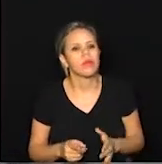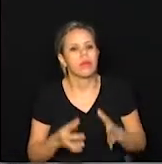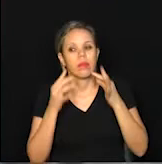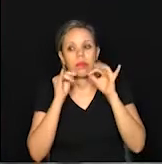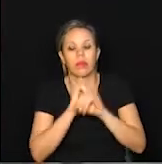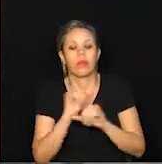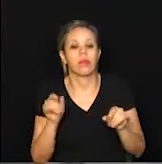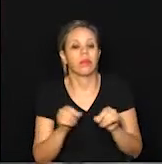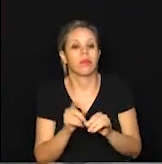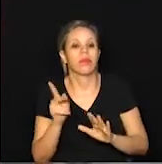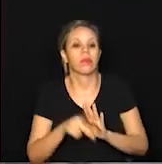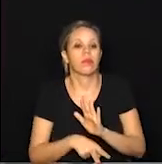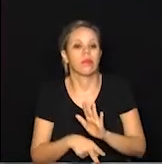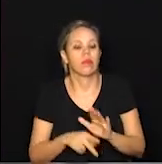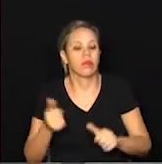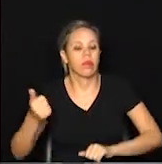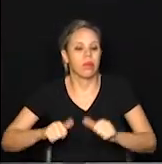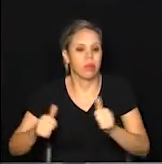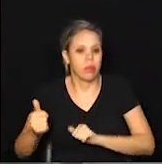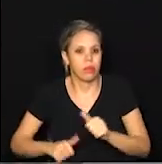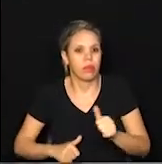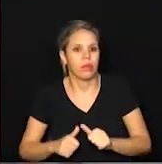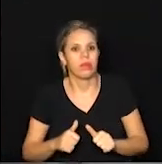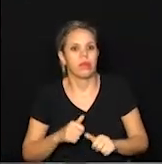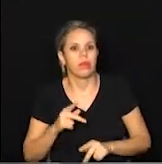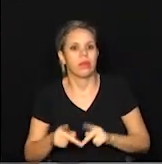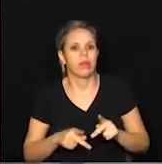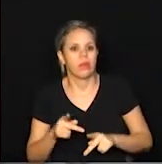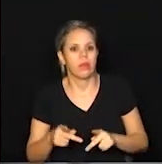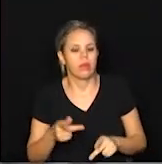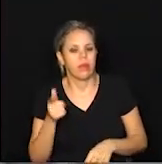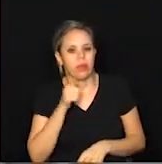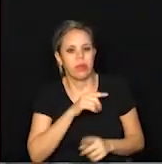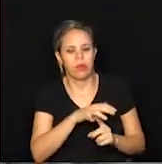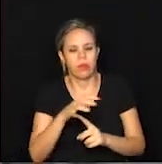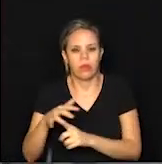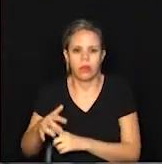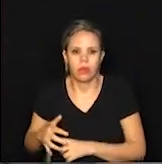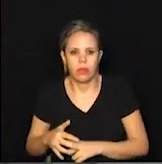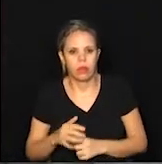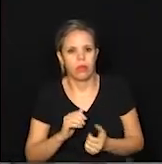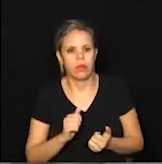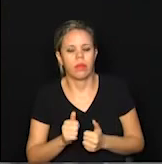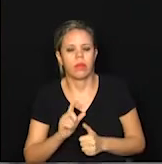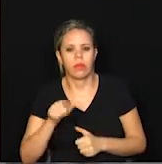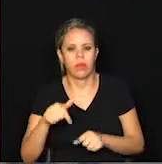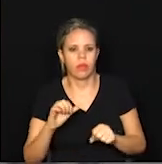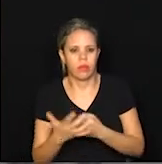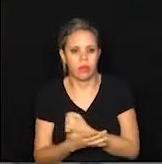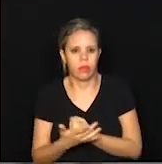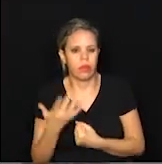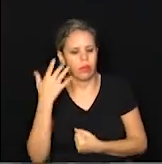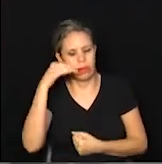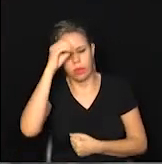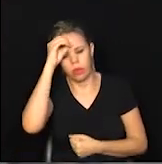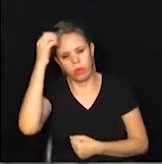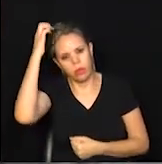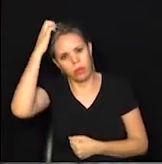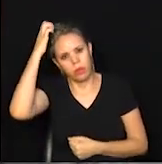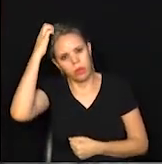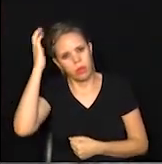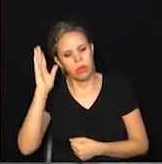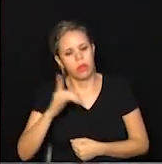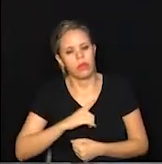também, fazer um projeto de avaliação daqueles que estão vindo para as praças, dos pós-Covid também, não sabendo desses, quem já